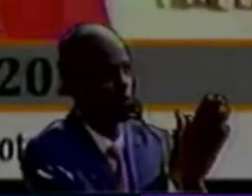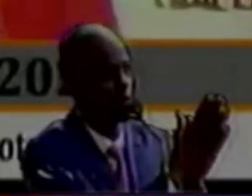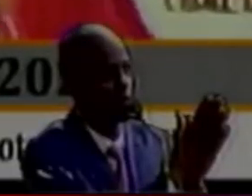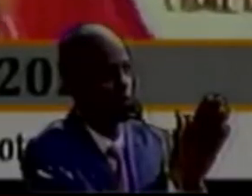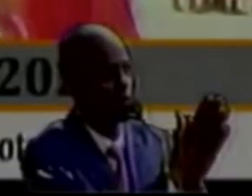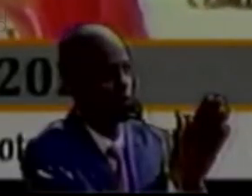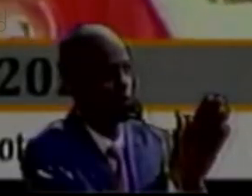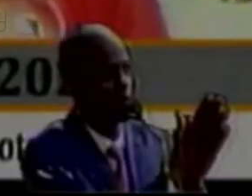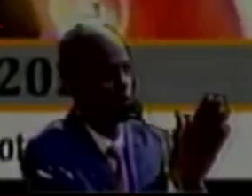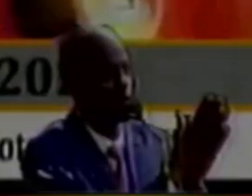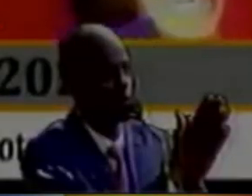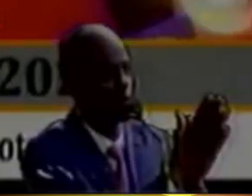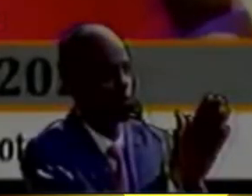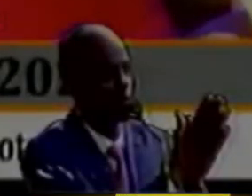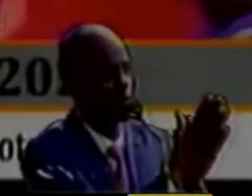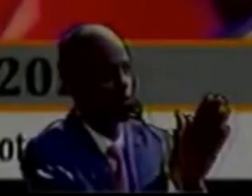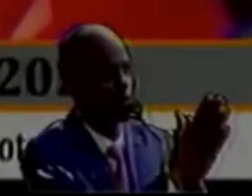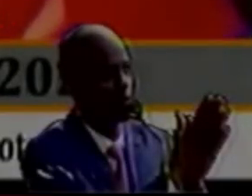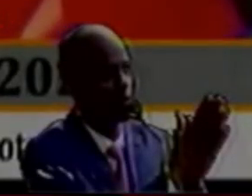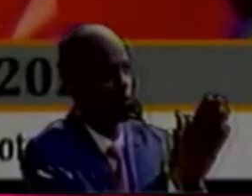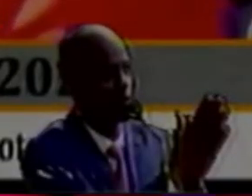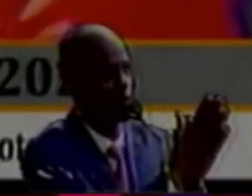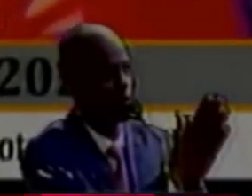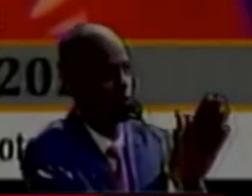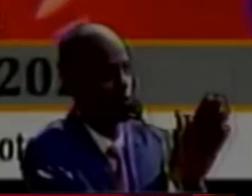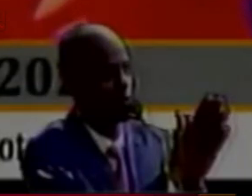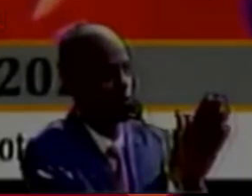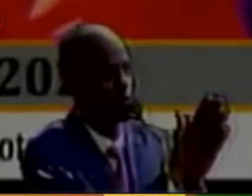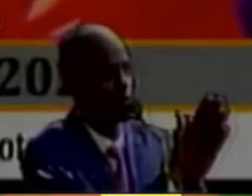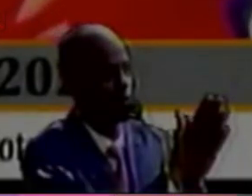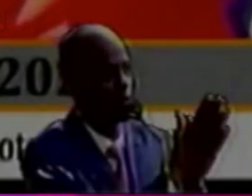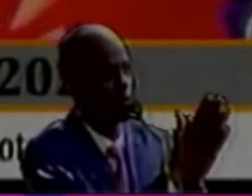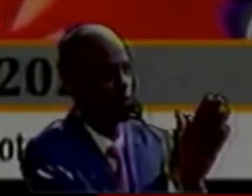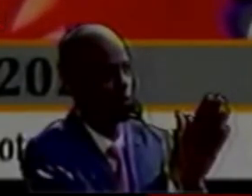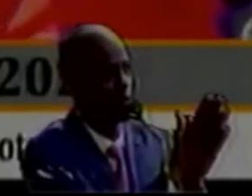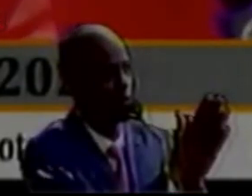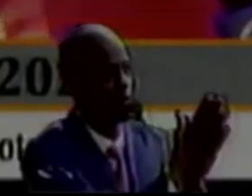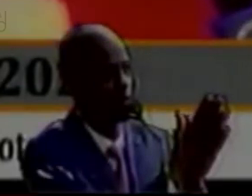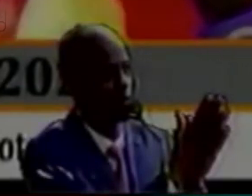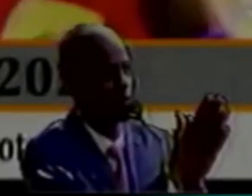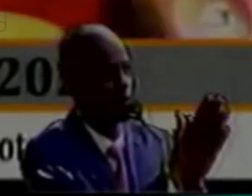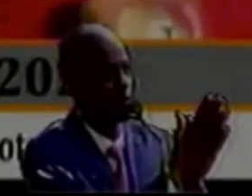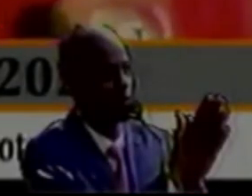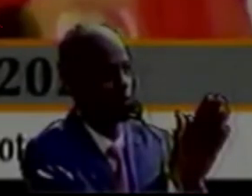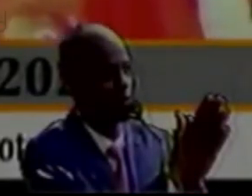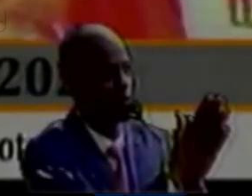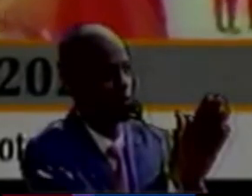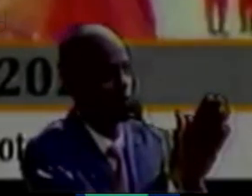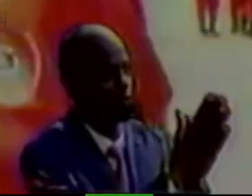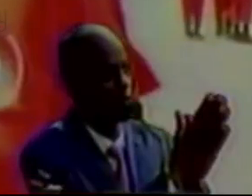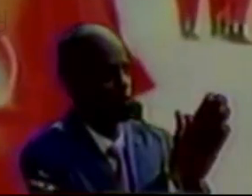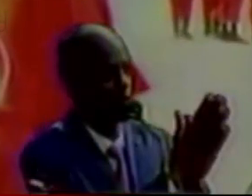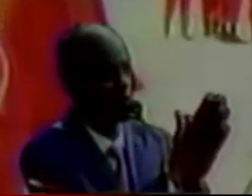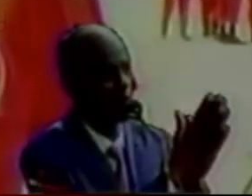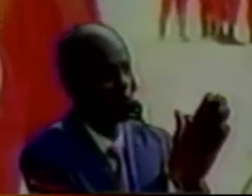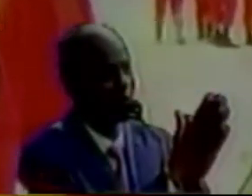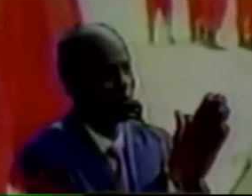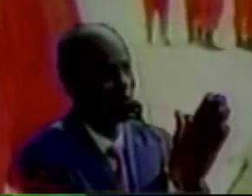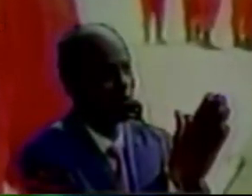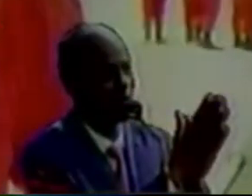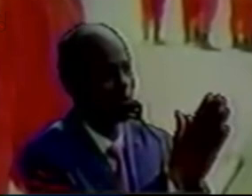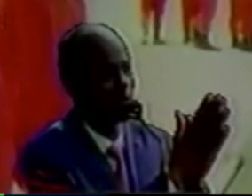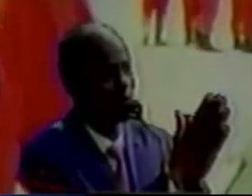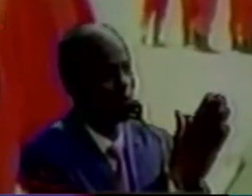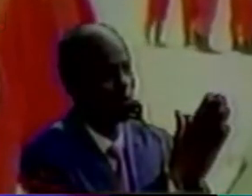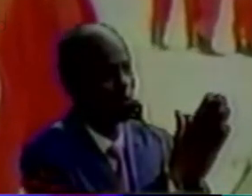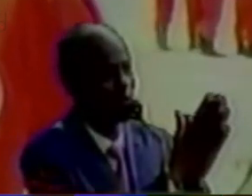Haïti. Brasileiros é o povo e o mundo Haiti. Brasil está avec nous pendant le